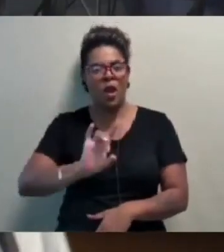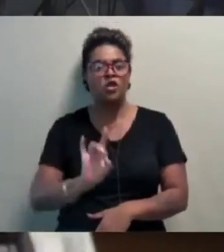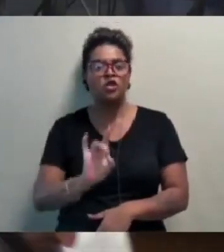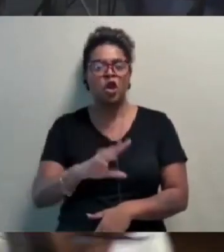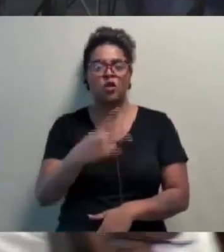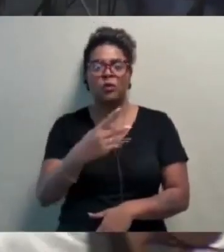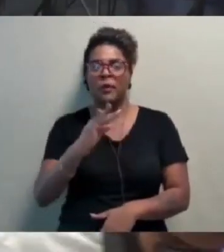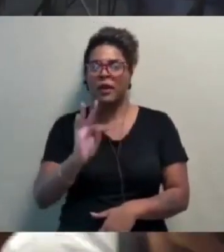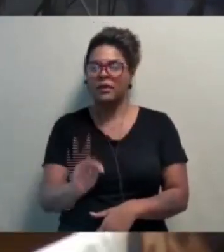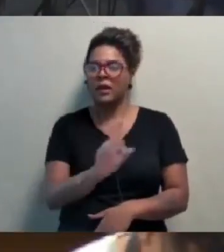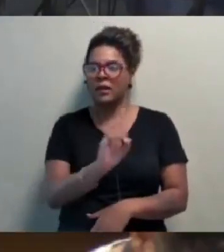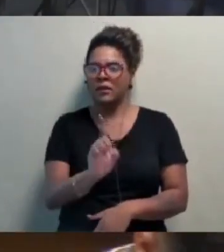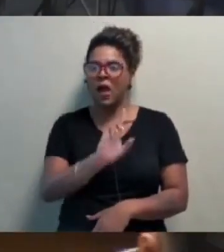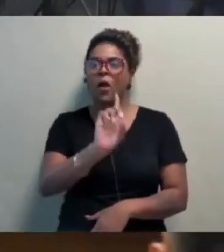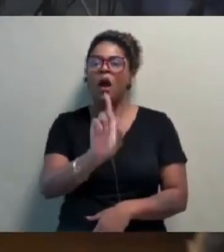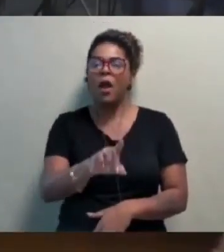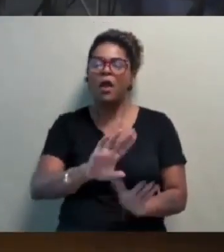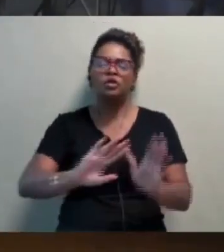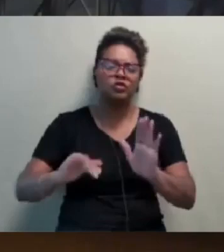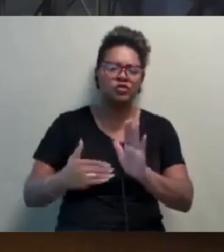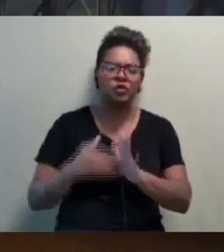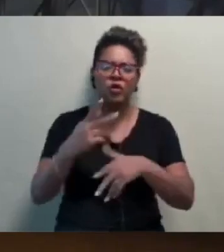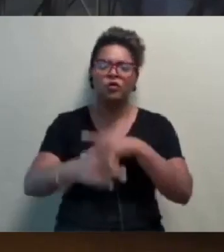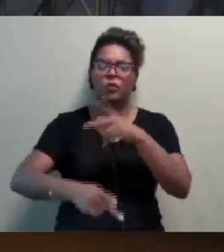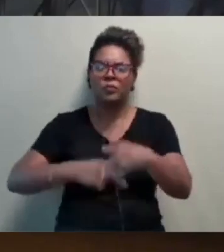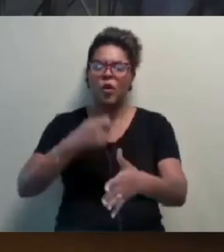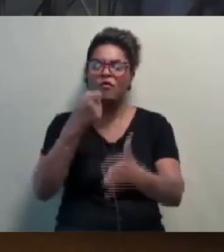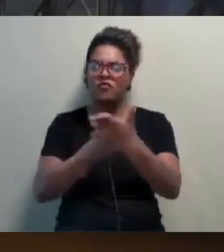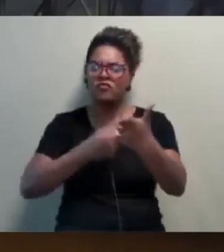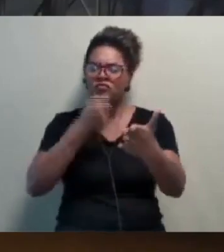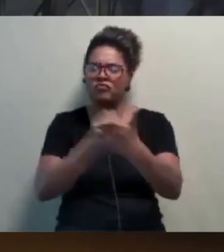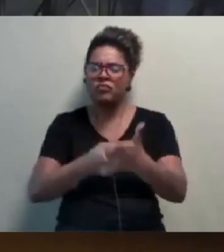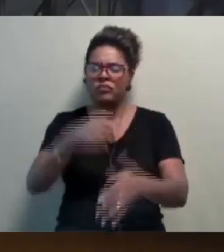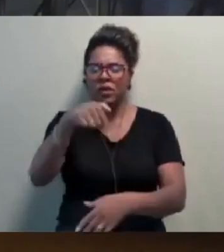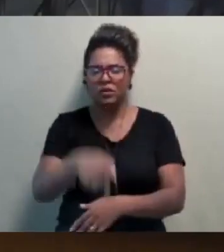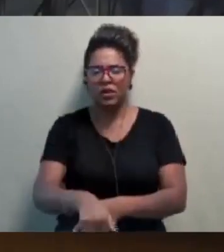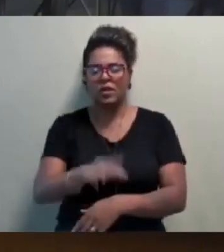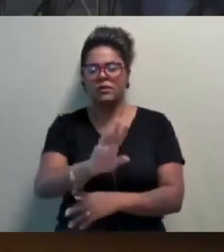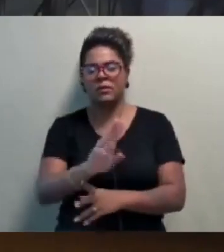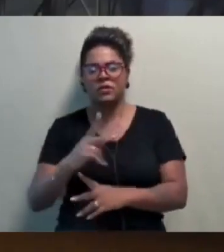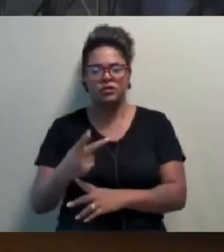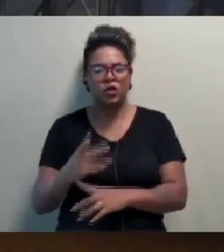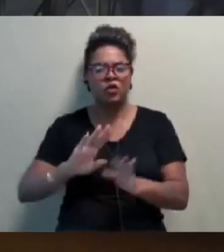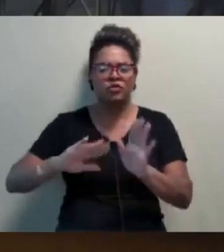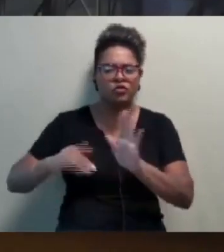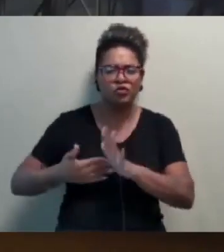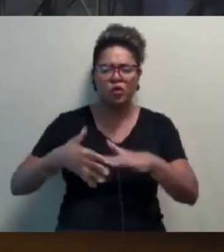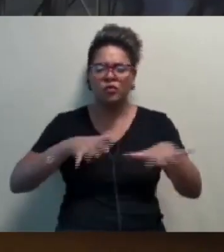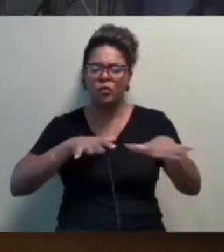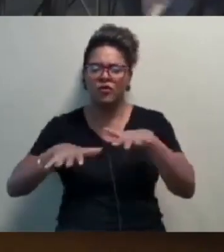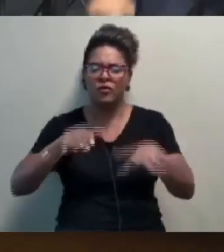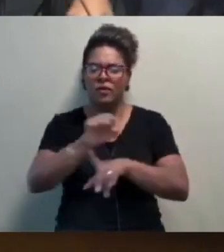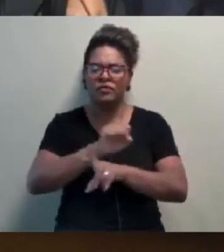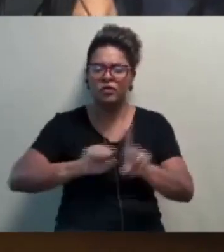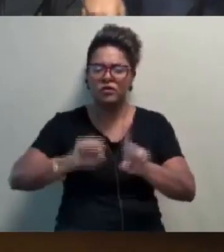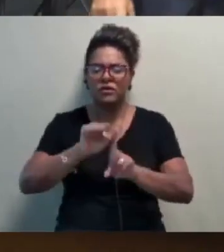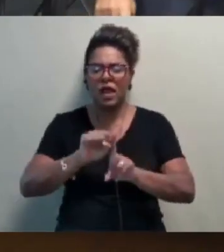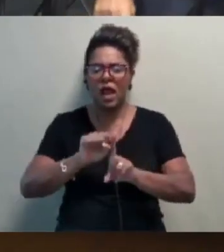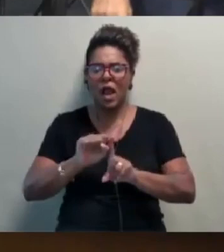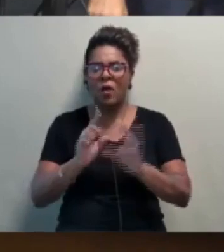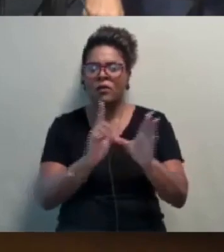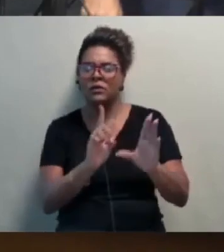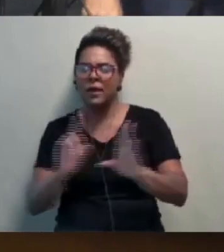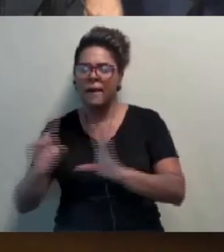é de todo o povo que luta dessa cidade, de todos os movimentos sociais das periferias, e uma candidatura, como eu